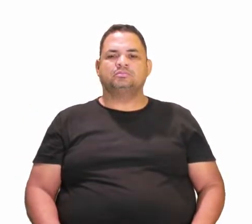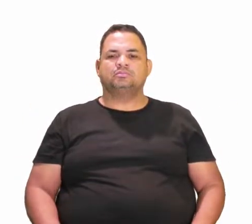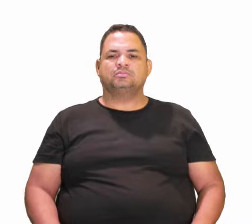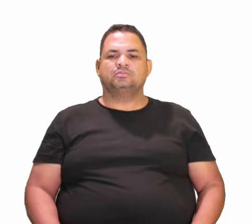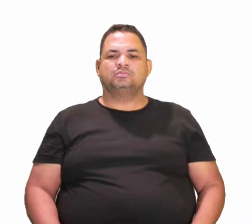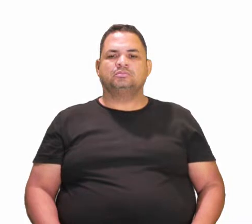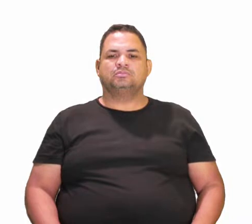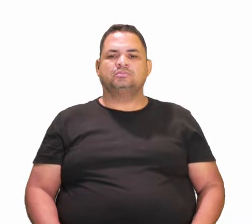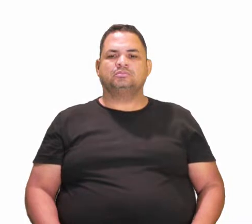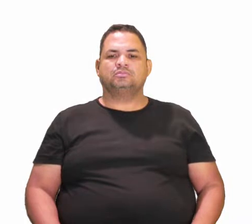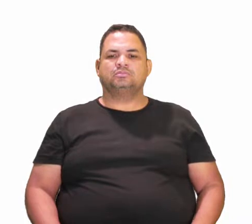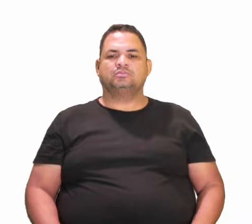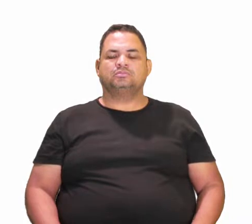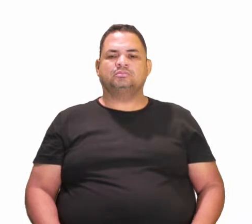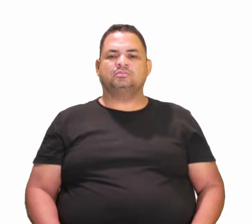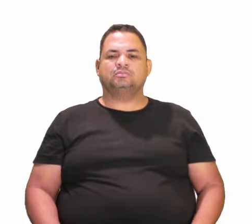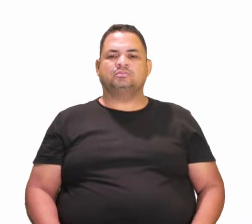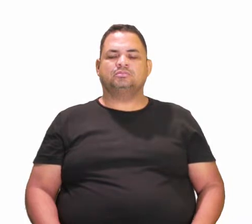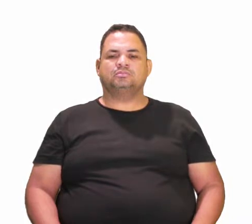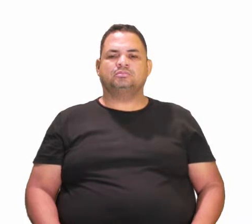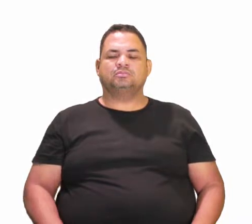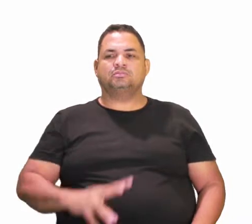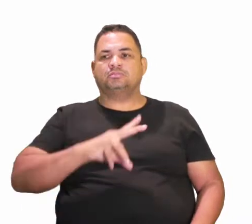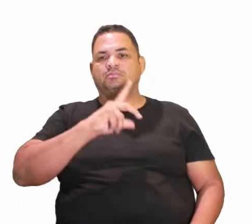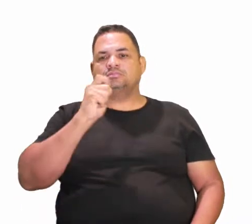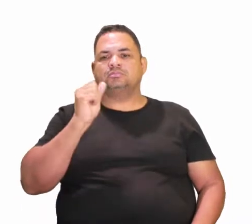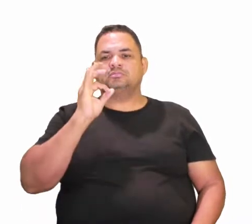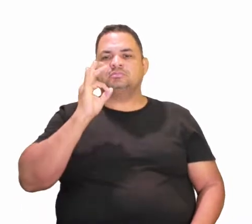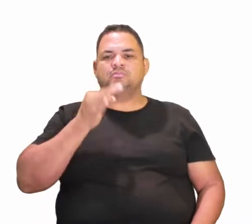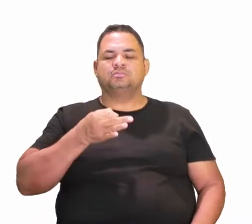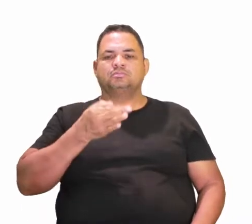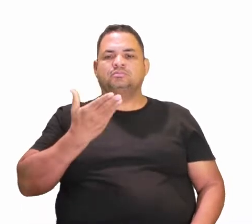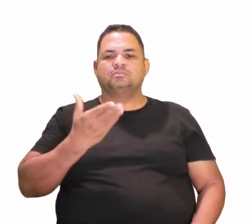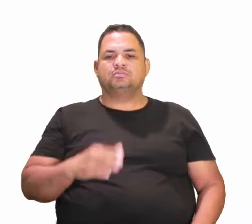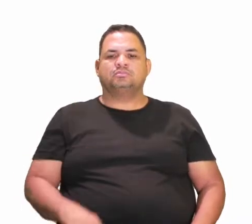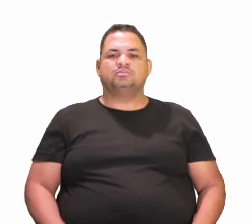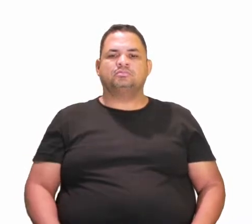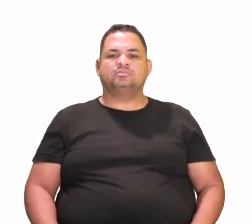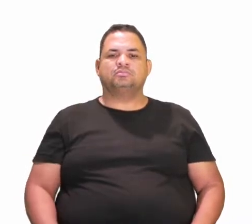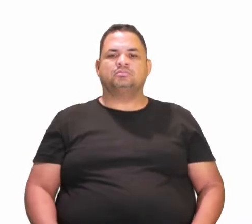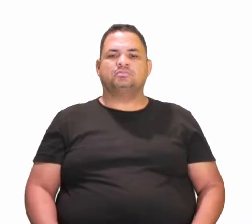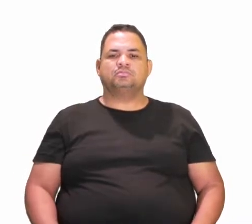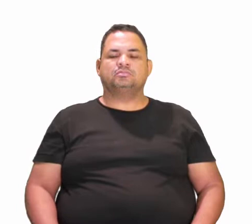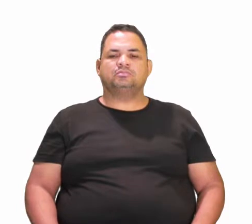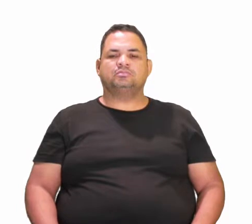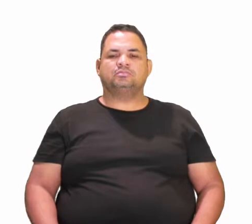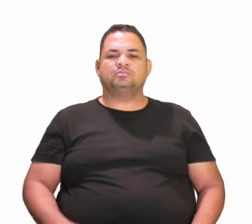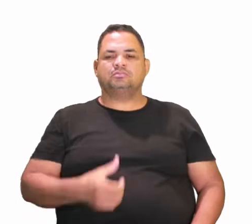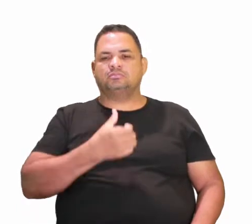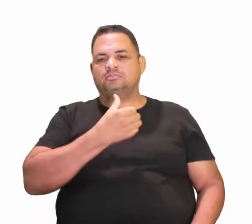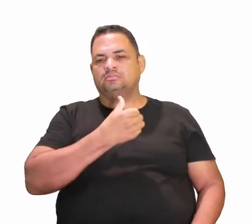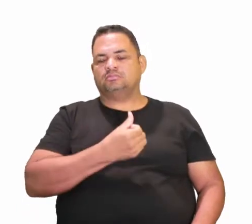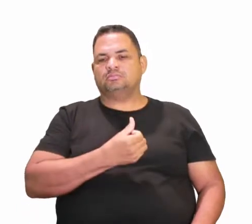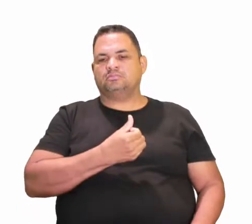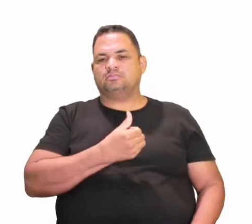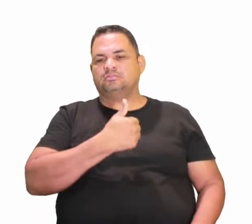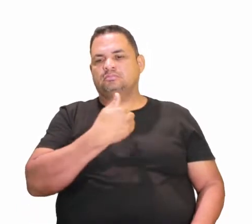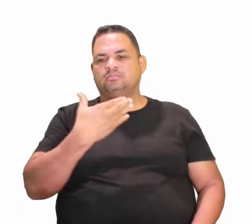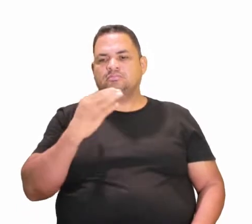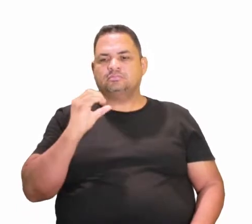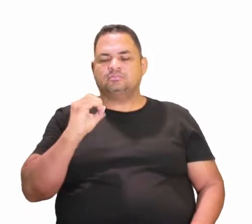a questão do da data certo que é 6 10